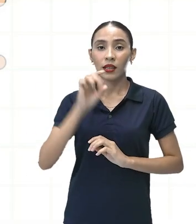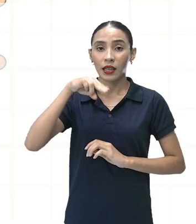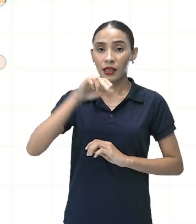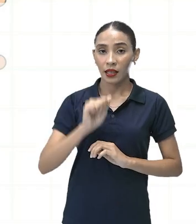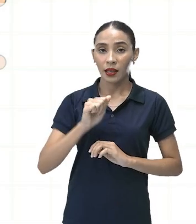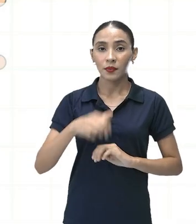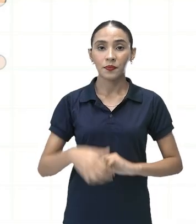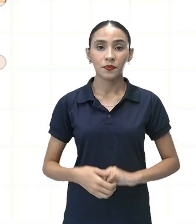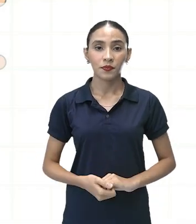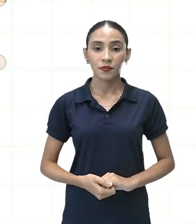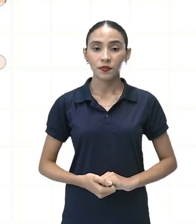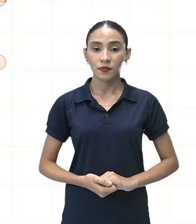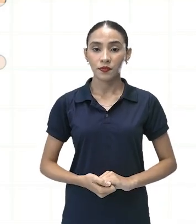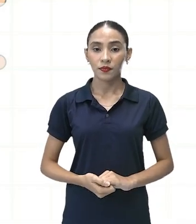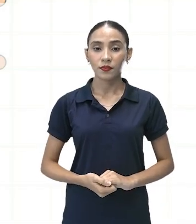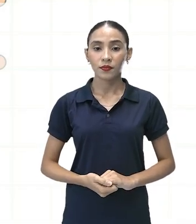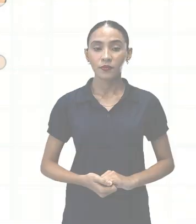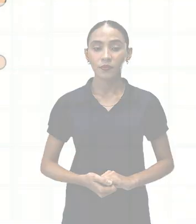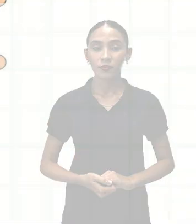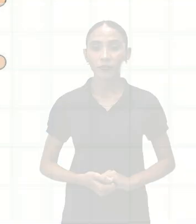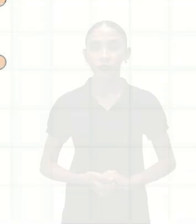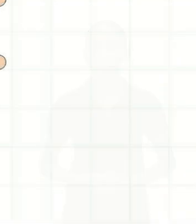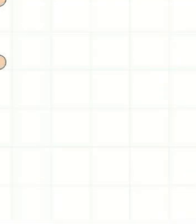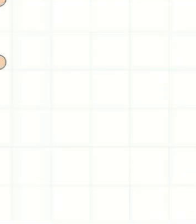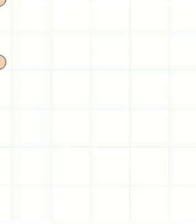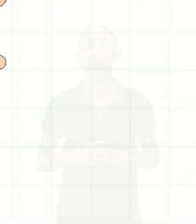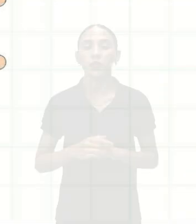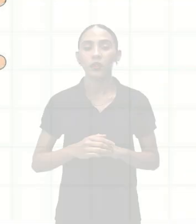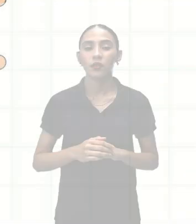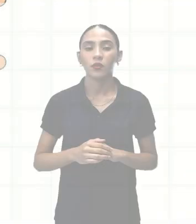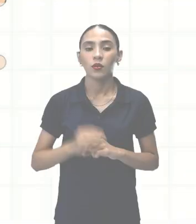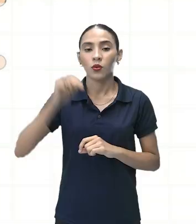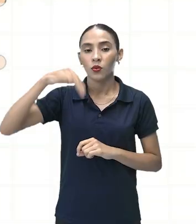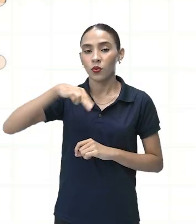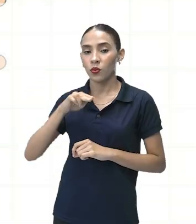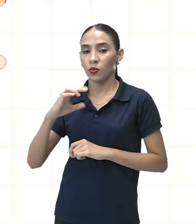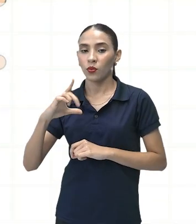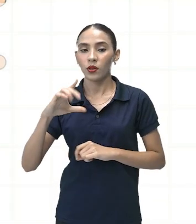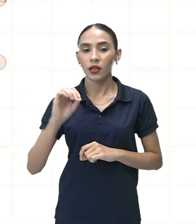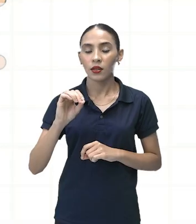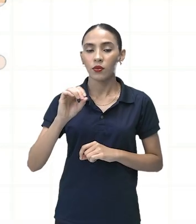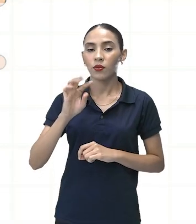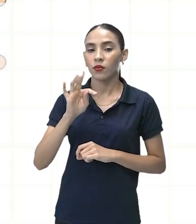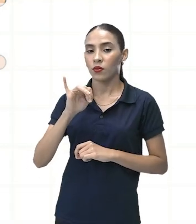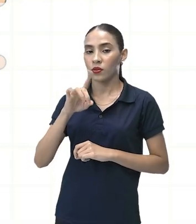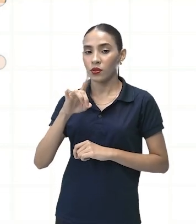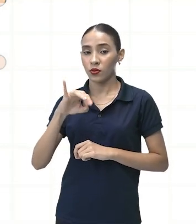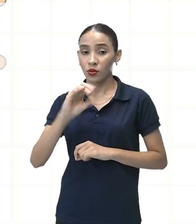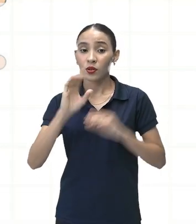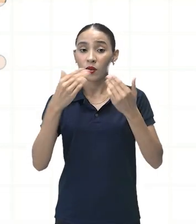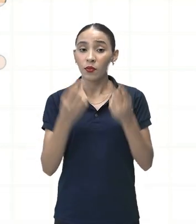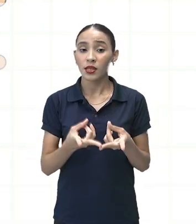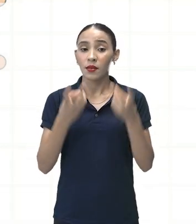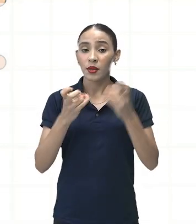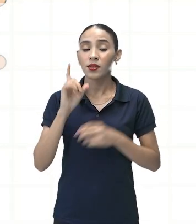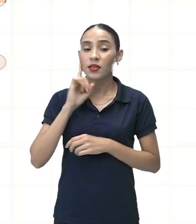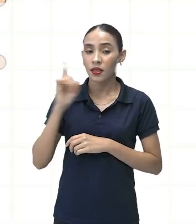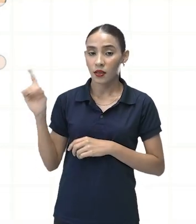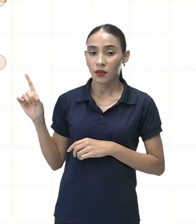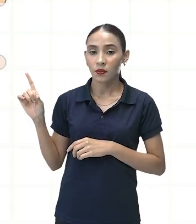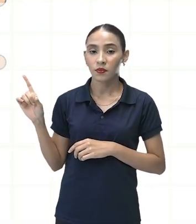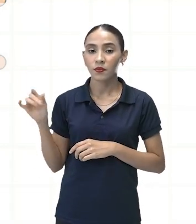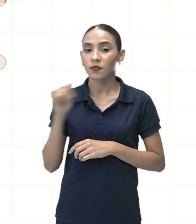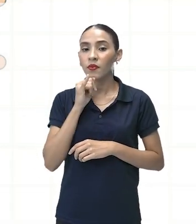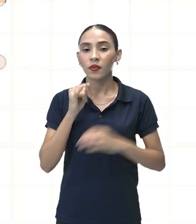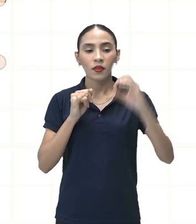estruturas moleculares presentes dentro do DNA. E a observação aqui nítida do